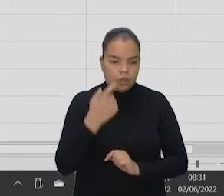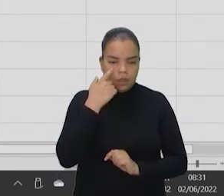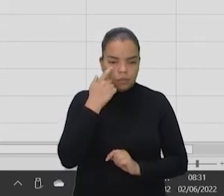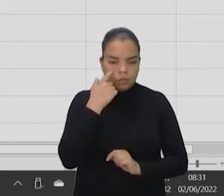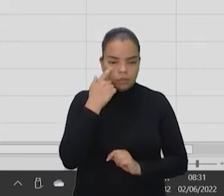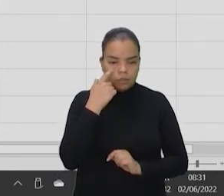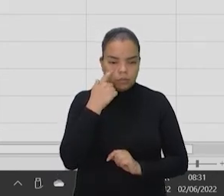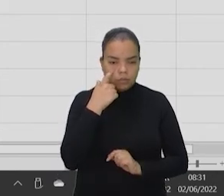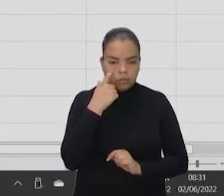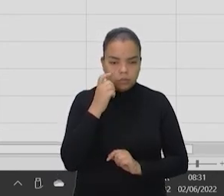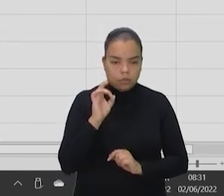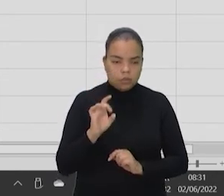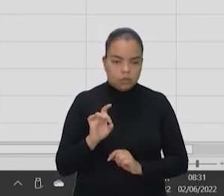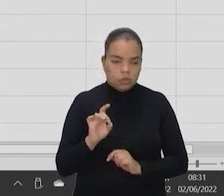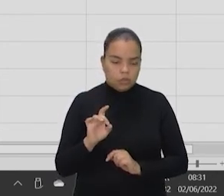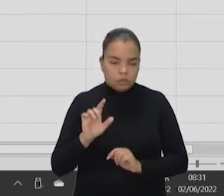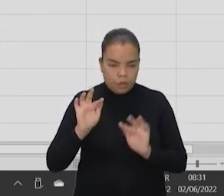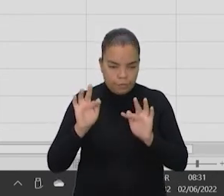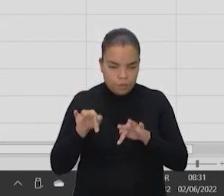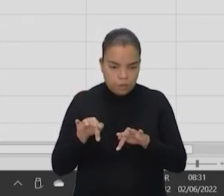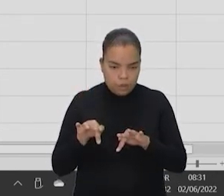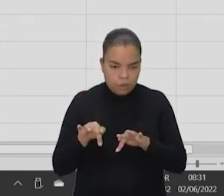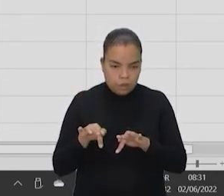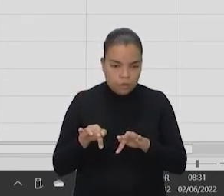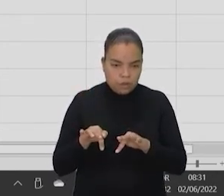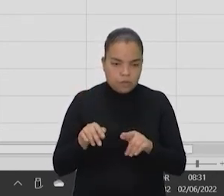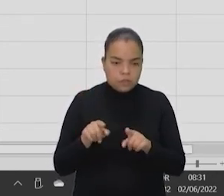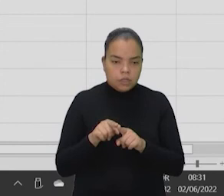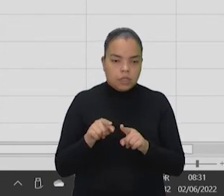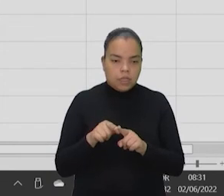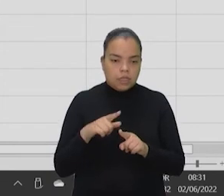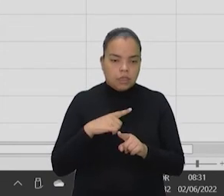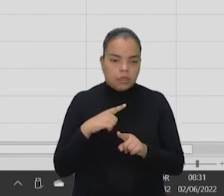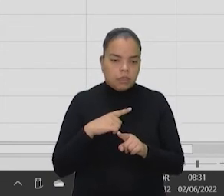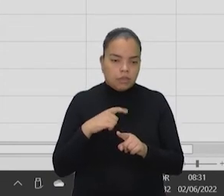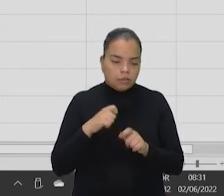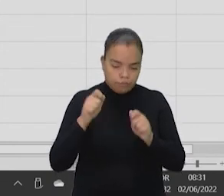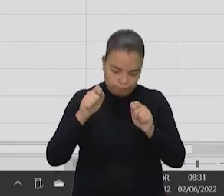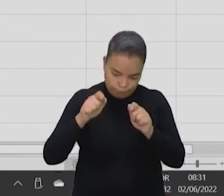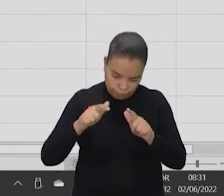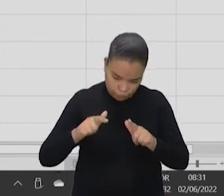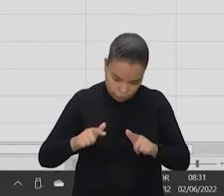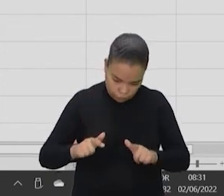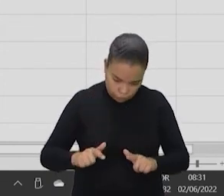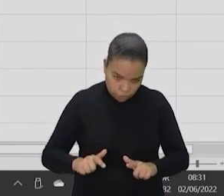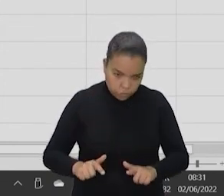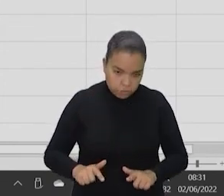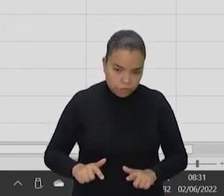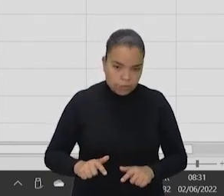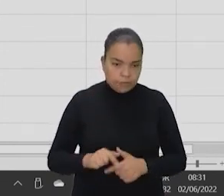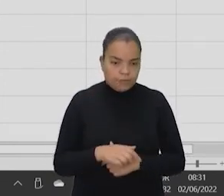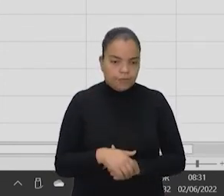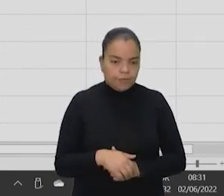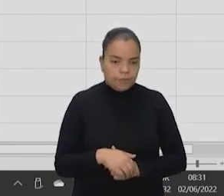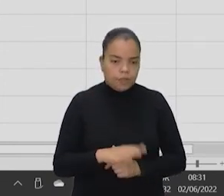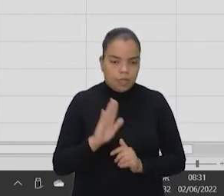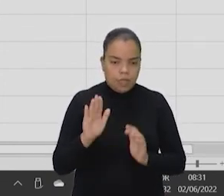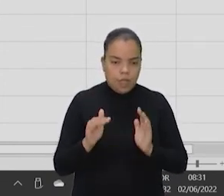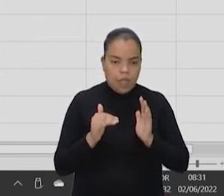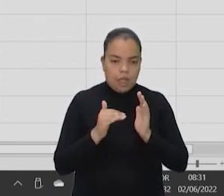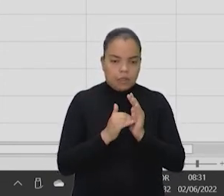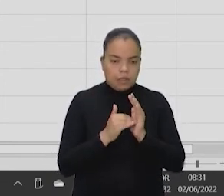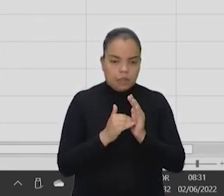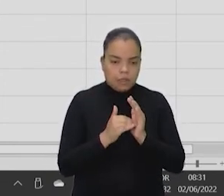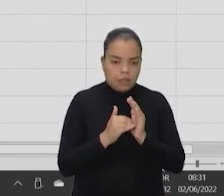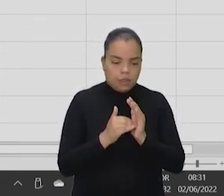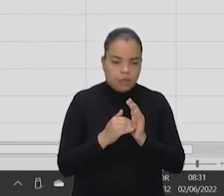seleciona só a última nesse caso, porque você quer que repita o cálculo igualmente o que você estava fazendo. Então, seleciona a última linha,